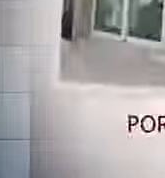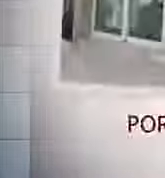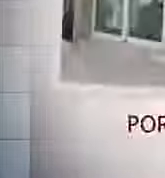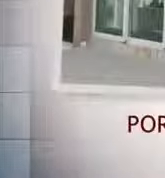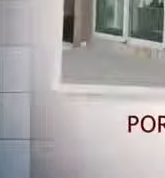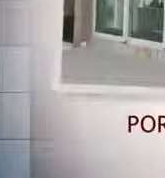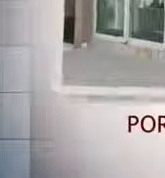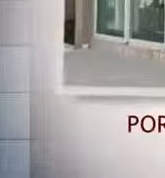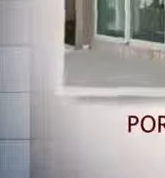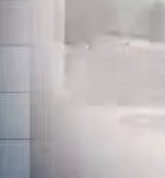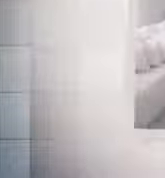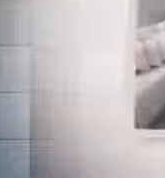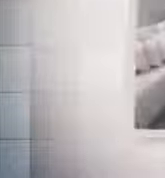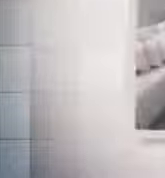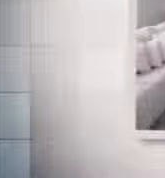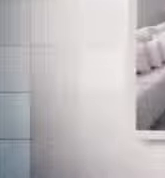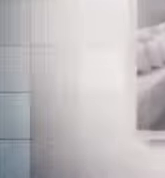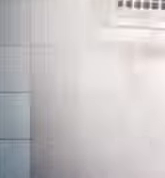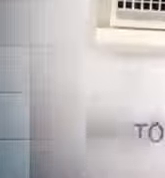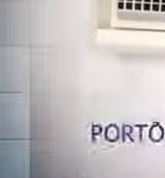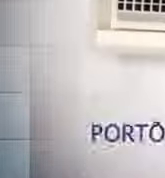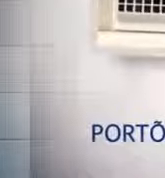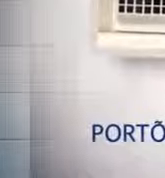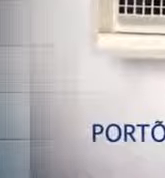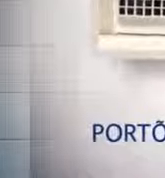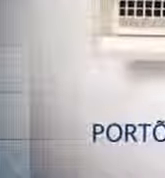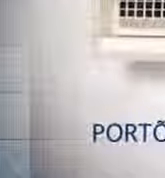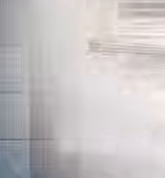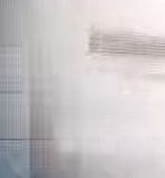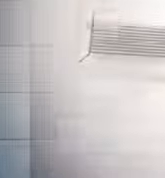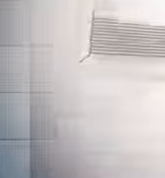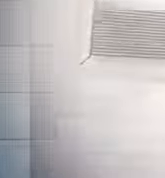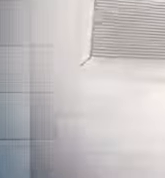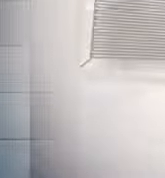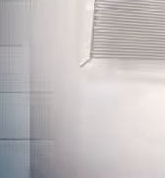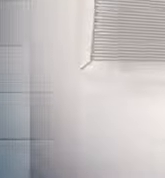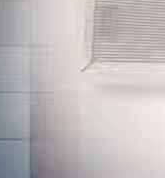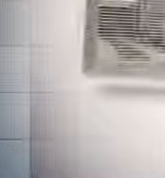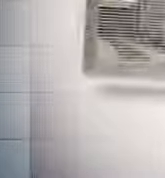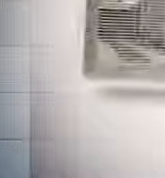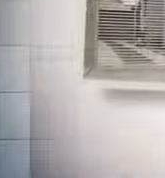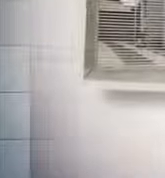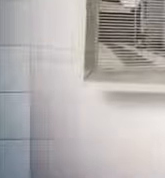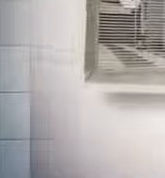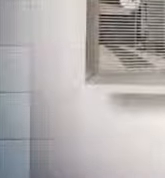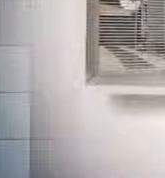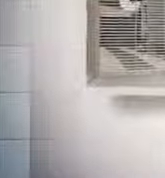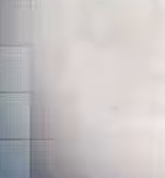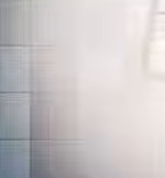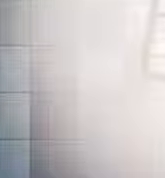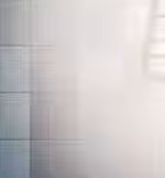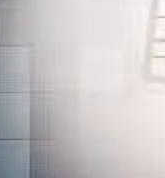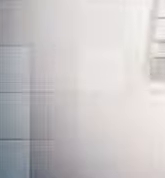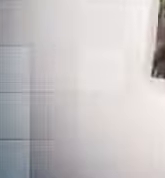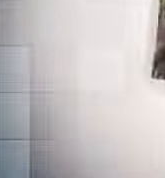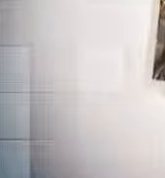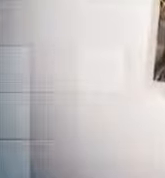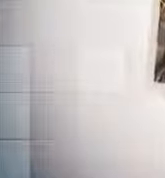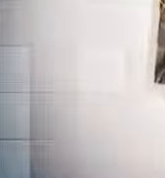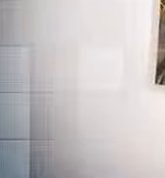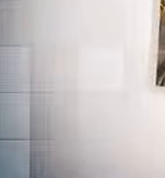policarbonato, portas, janelas, armarinhos, portões automáticos e diversos outros produtos com um design moderno